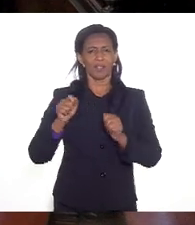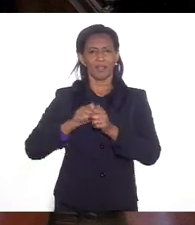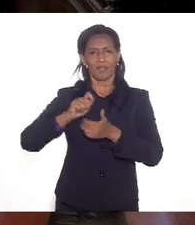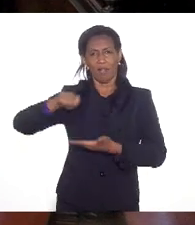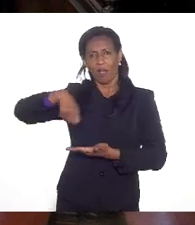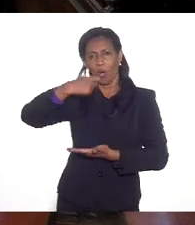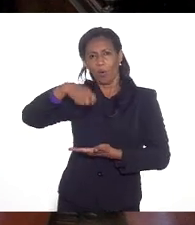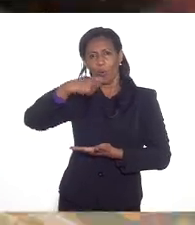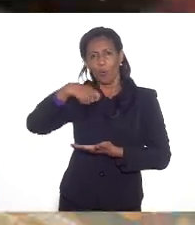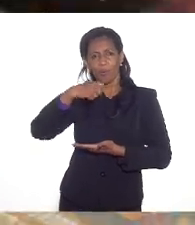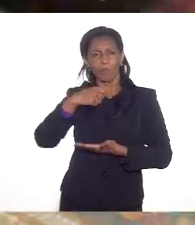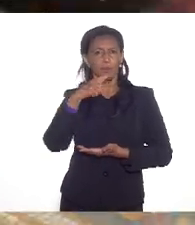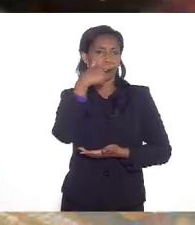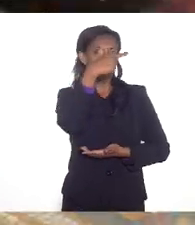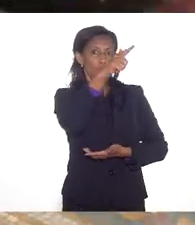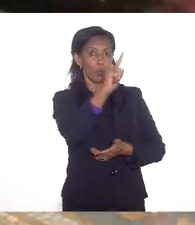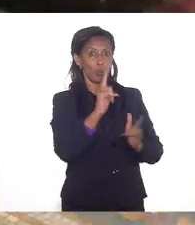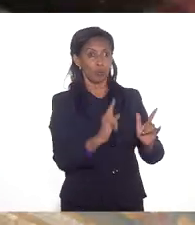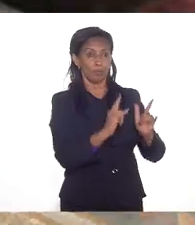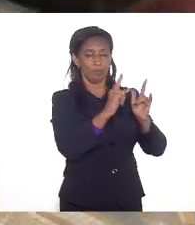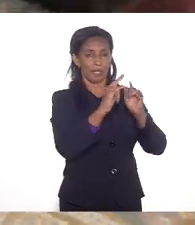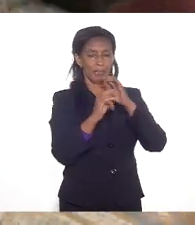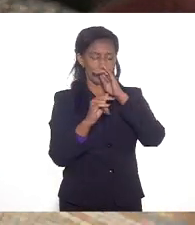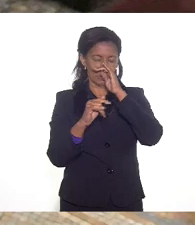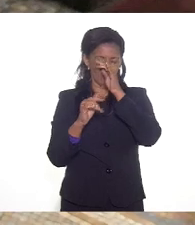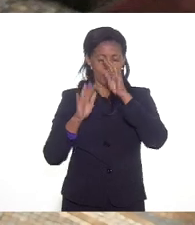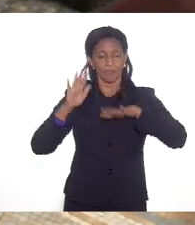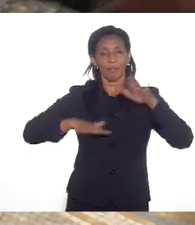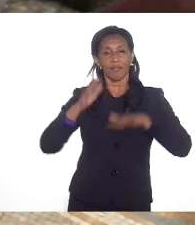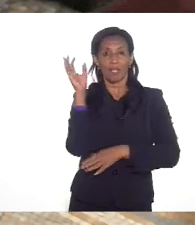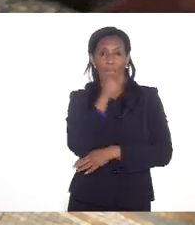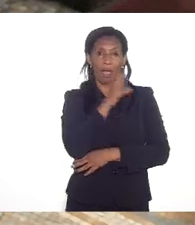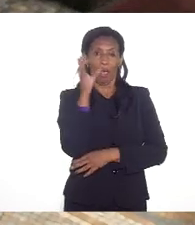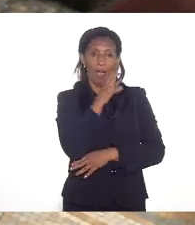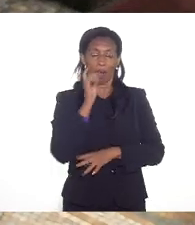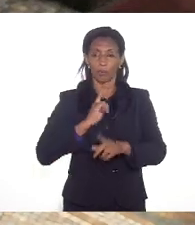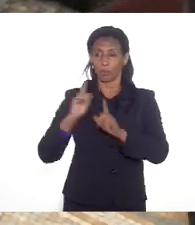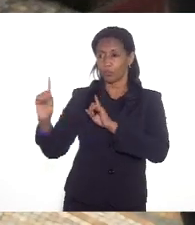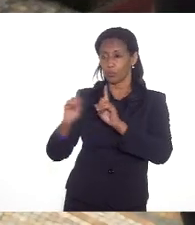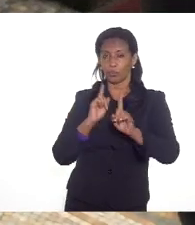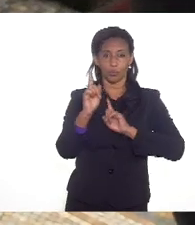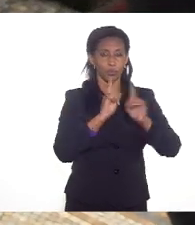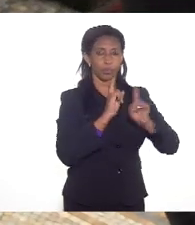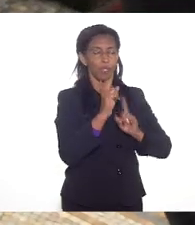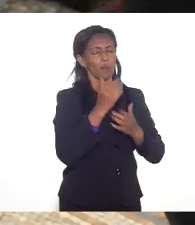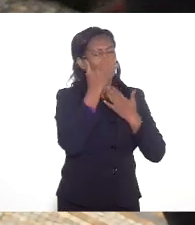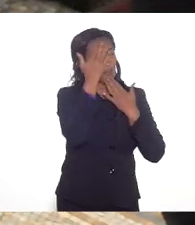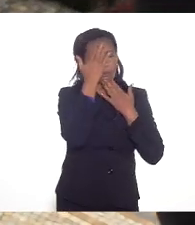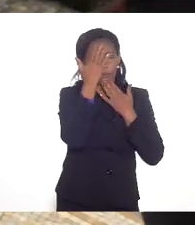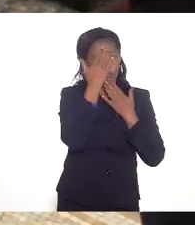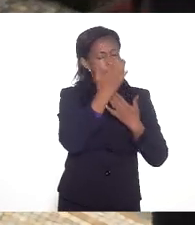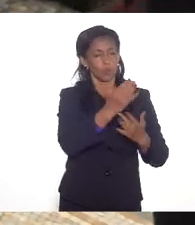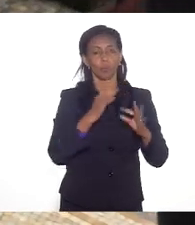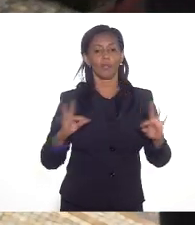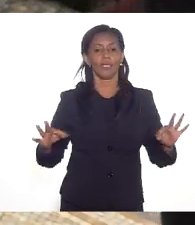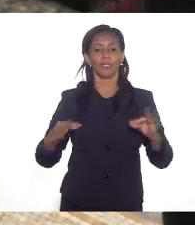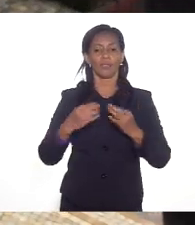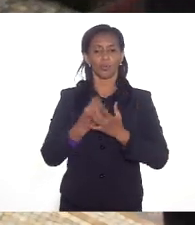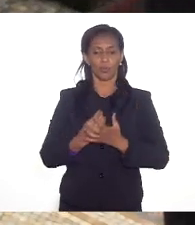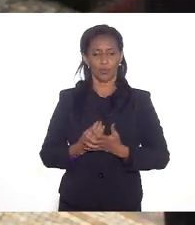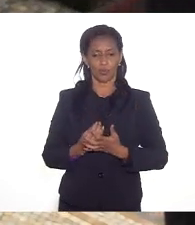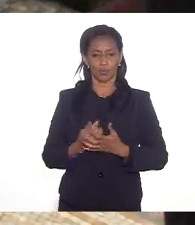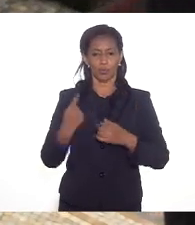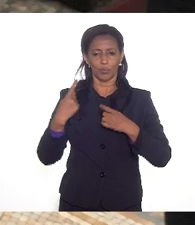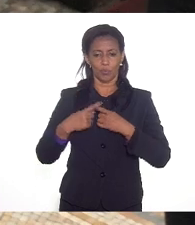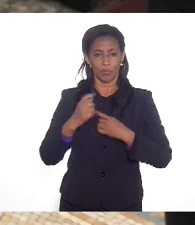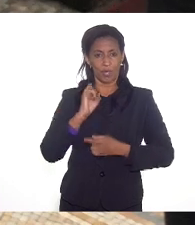alimentação No outro prédio que muita das vezes estamos na correria do dia a dia meu muito obrigado a todos vocês